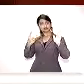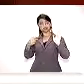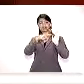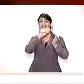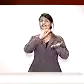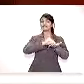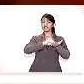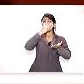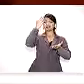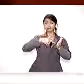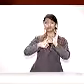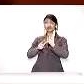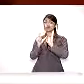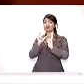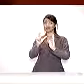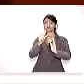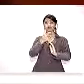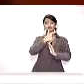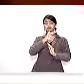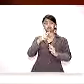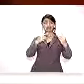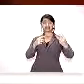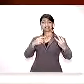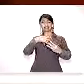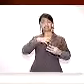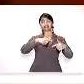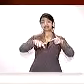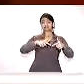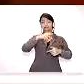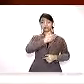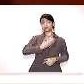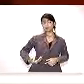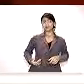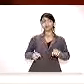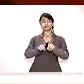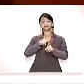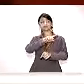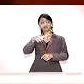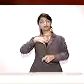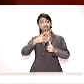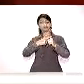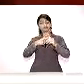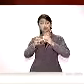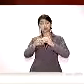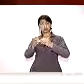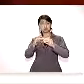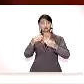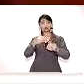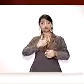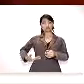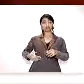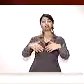o convênio não se prestou a Méria terceirização da atividade pública como burla ao princípio do concurso público daí a